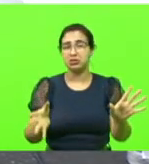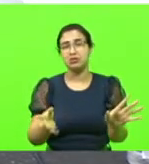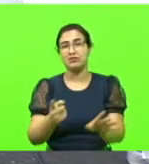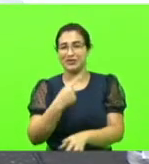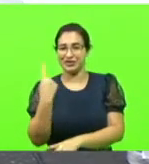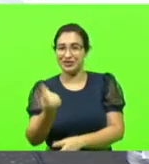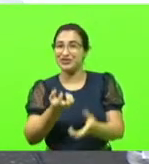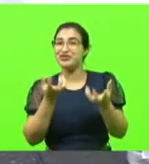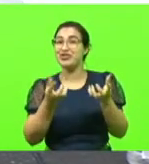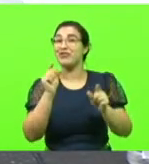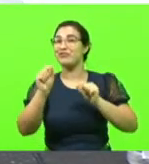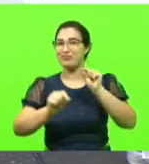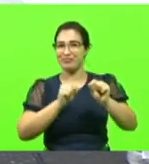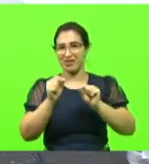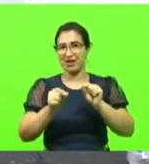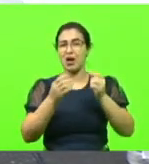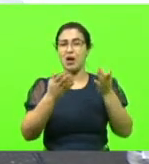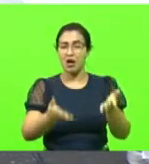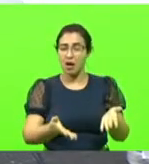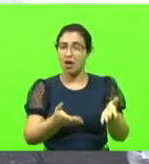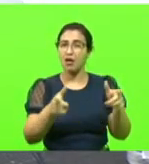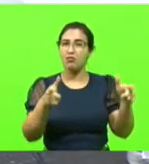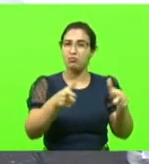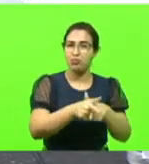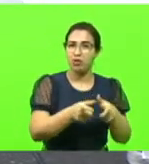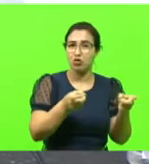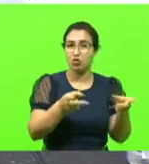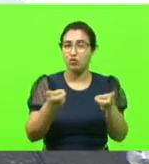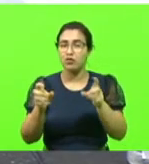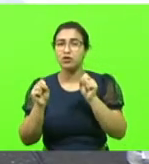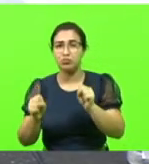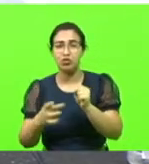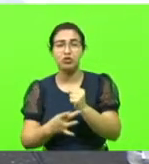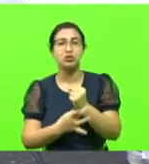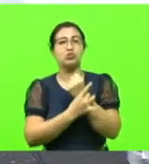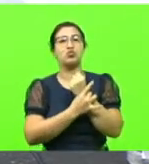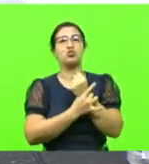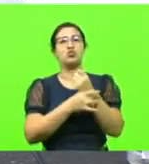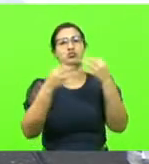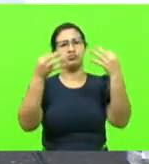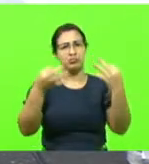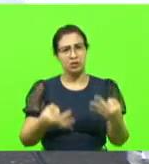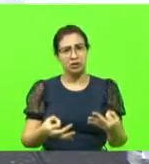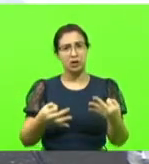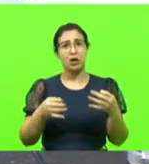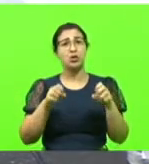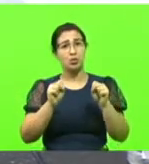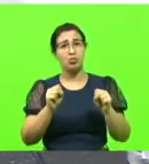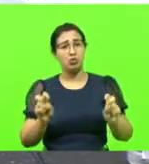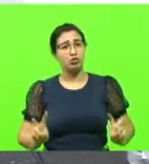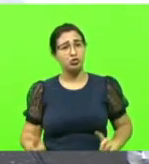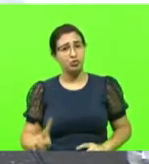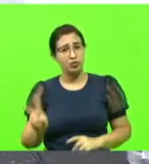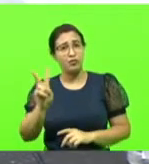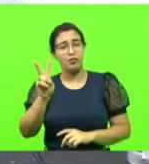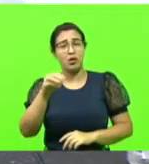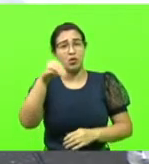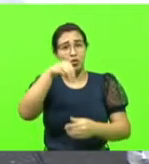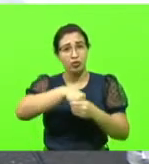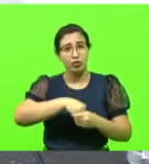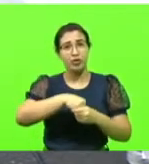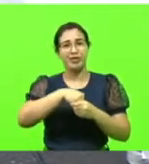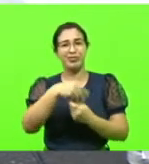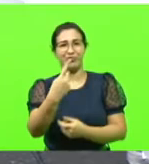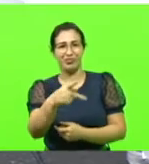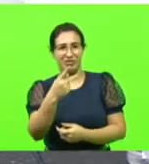pequeno produtor ofereça um produto seguro, um produto com garantia, mas que ele possa agregar valor naquilo que ele